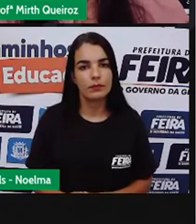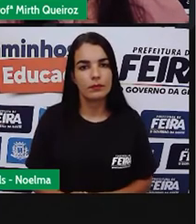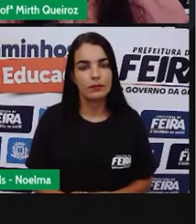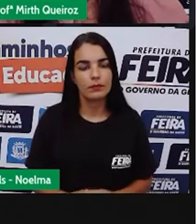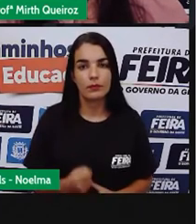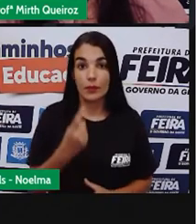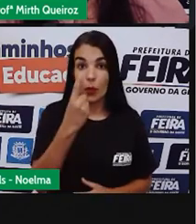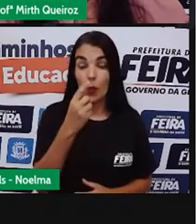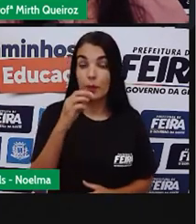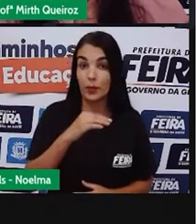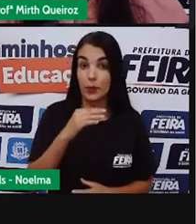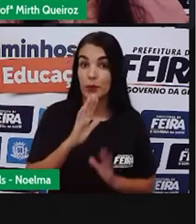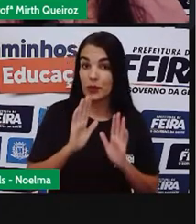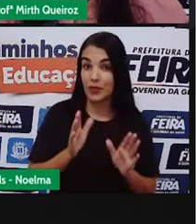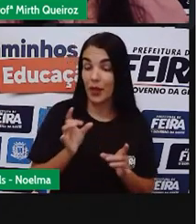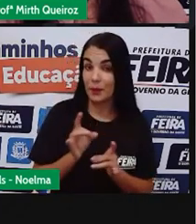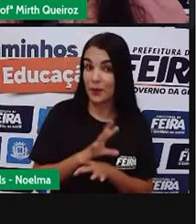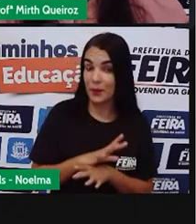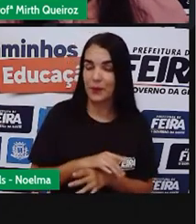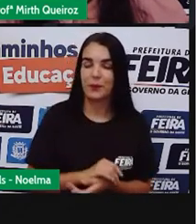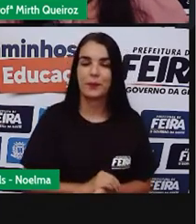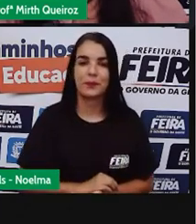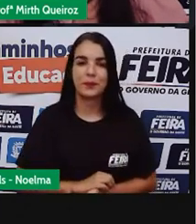Um minuto já foi.